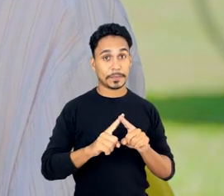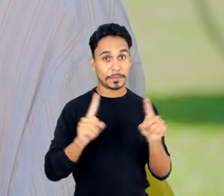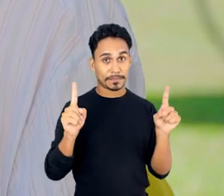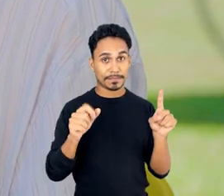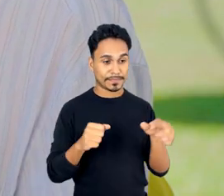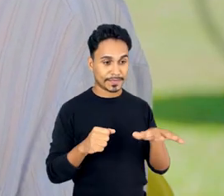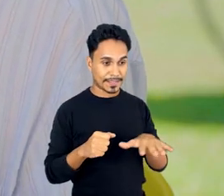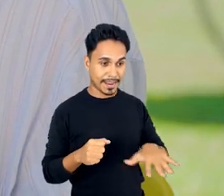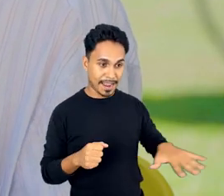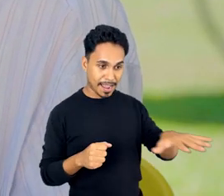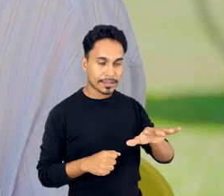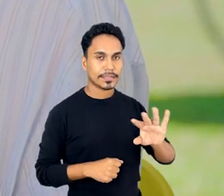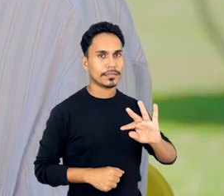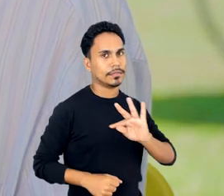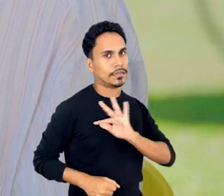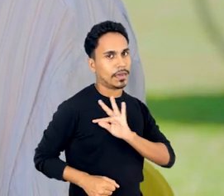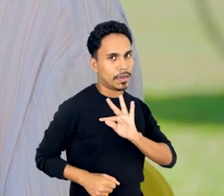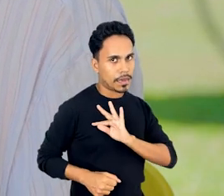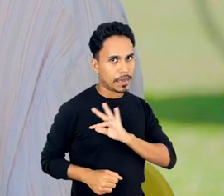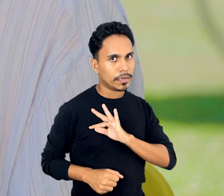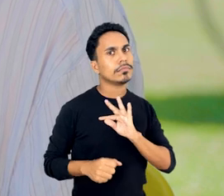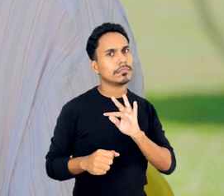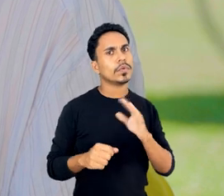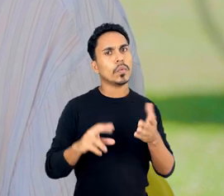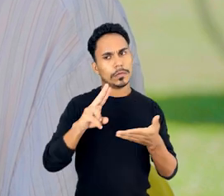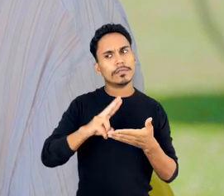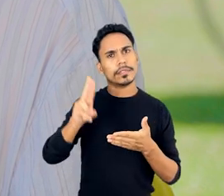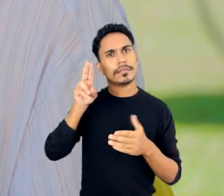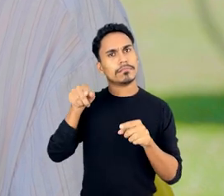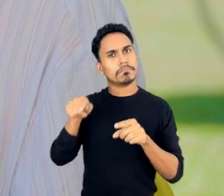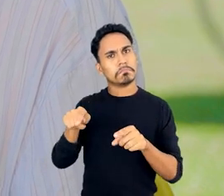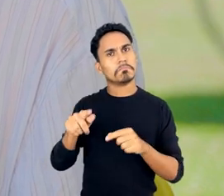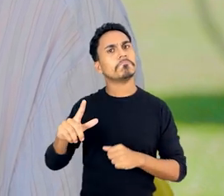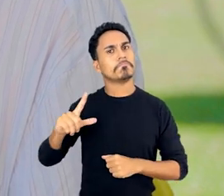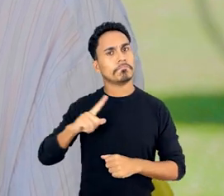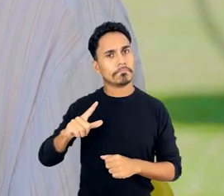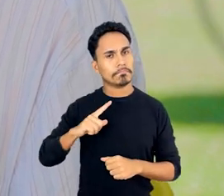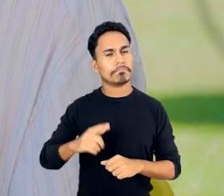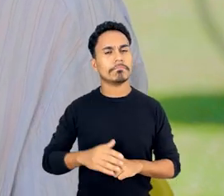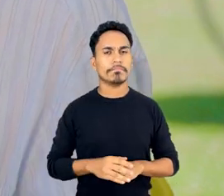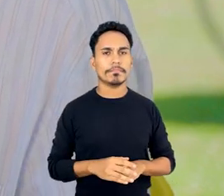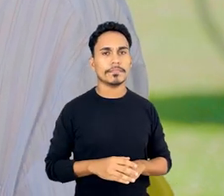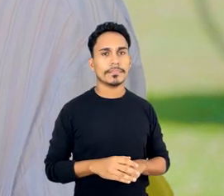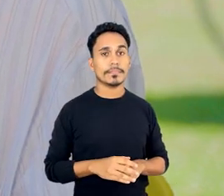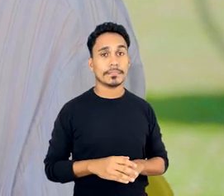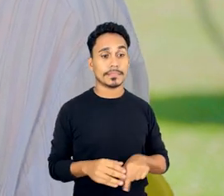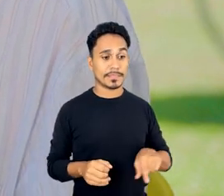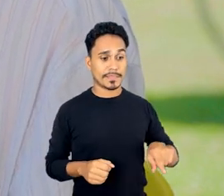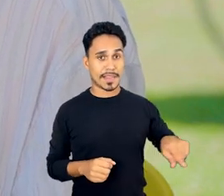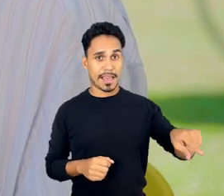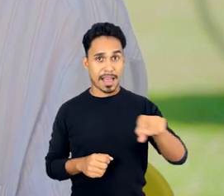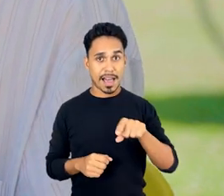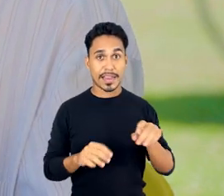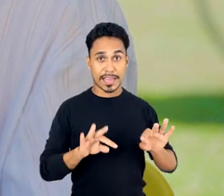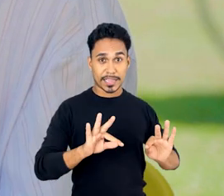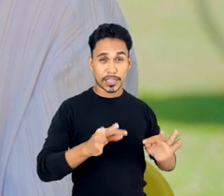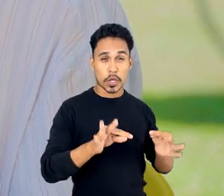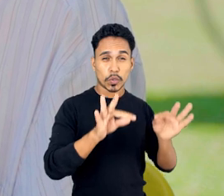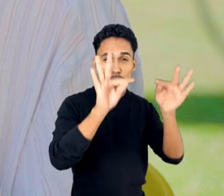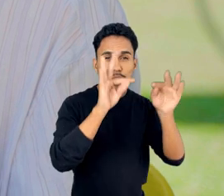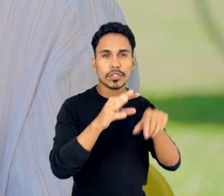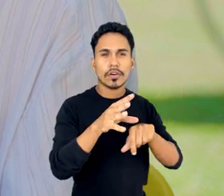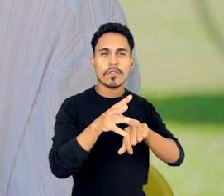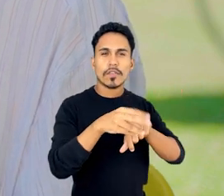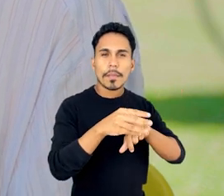técnica Embora tenha isso também na universidade essa mas eu acho que essa parte técnico tecnológica de